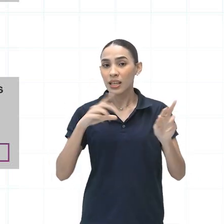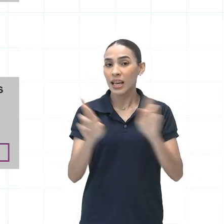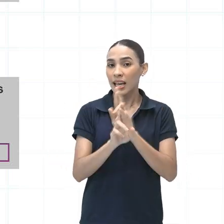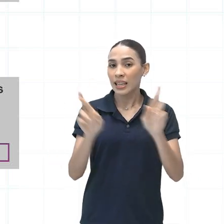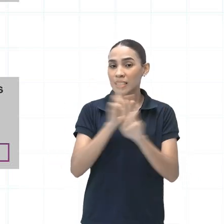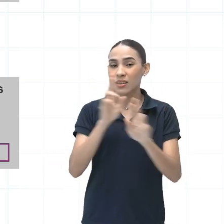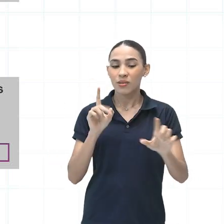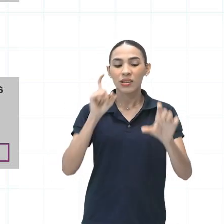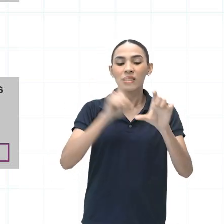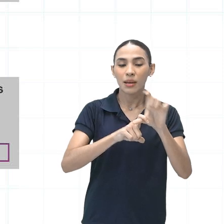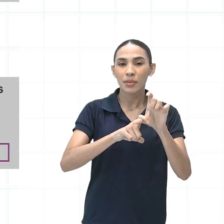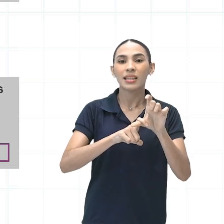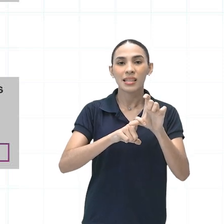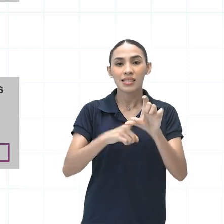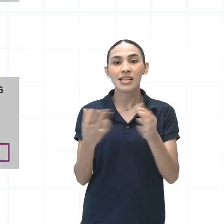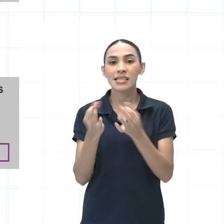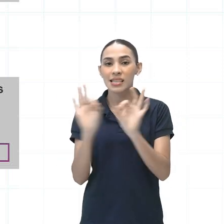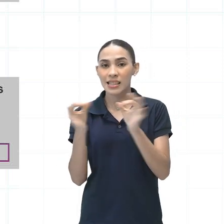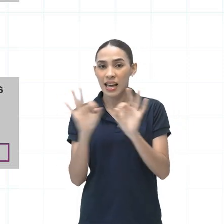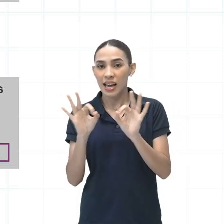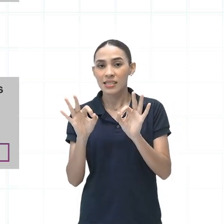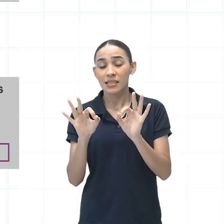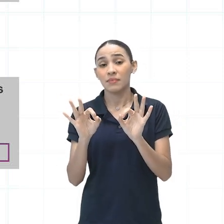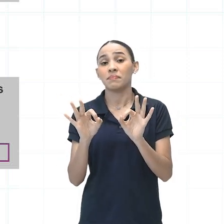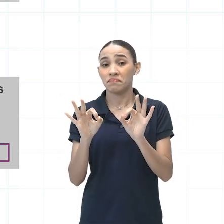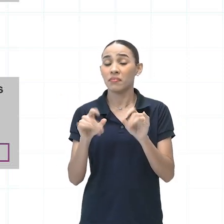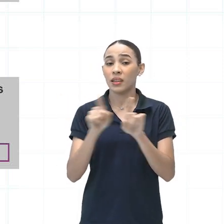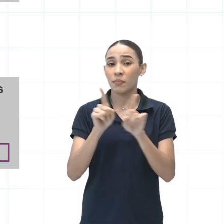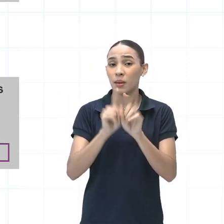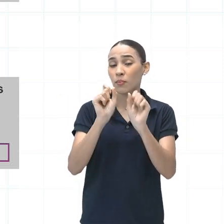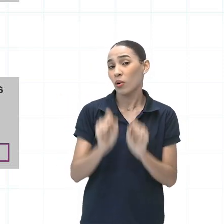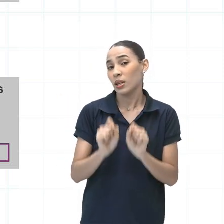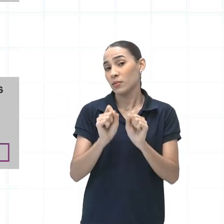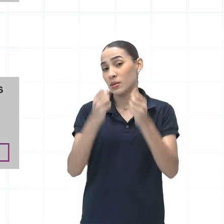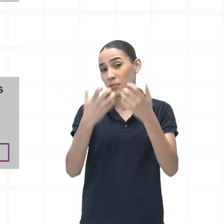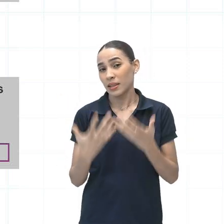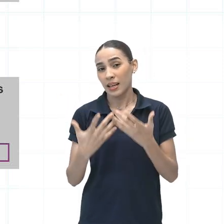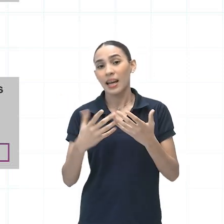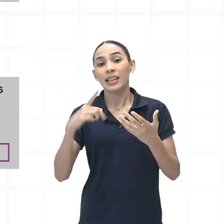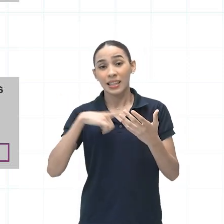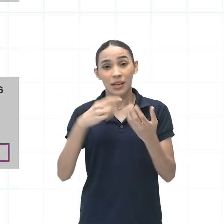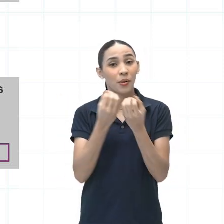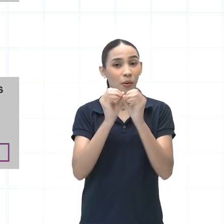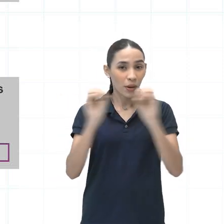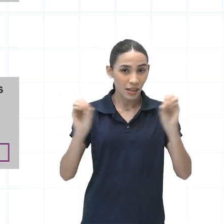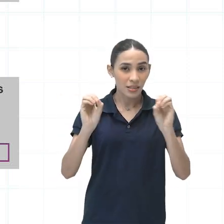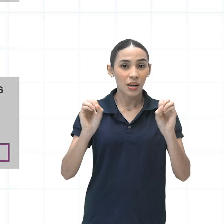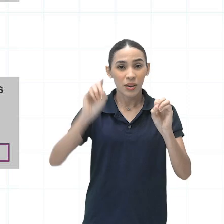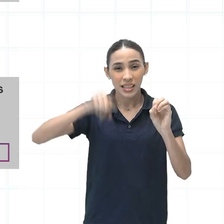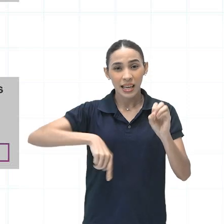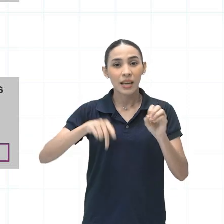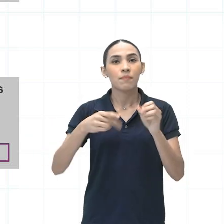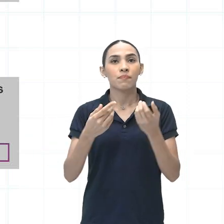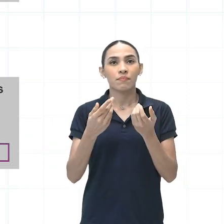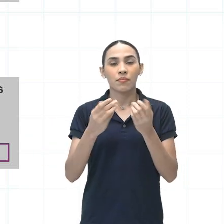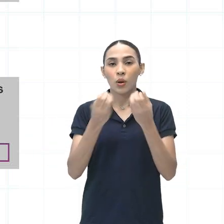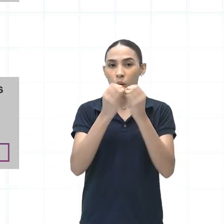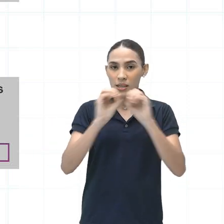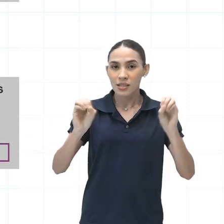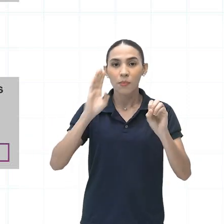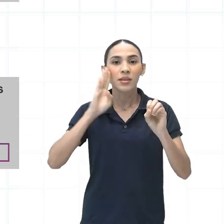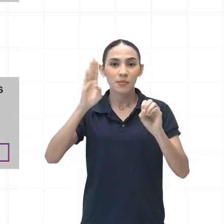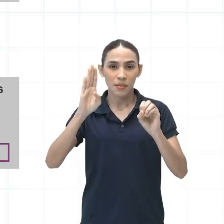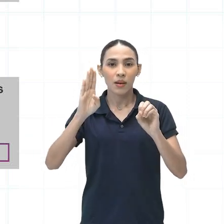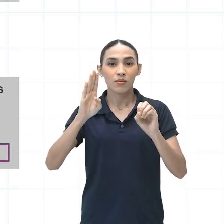de dependência sintática. A grosso modo, podemos dizer que nós temos uma oração, que é a oração principal,